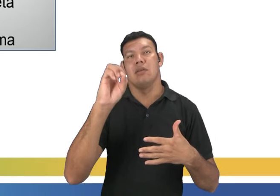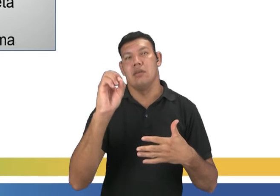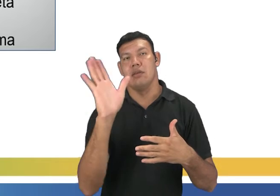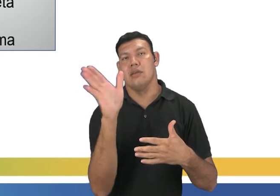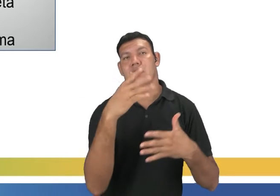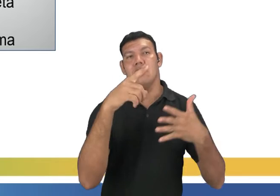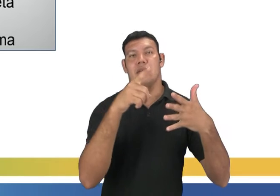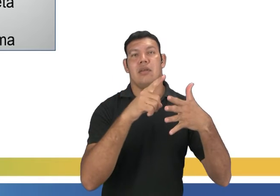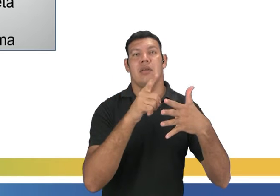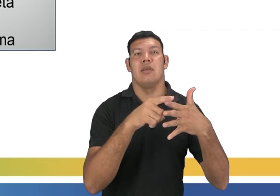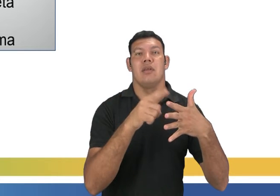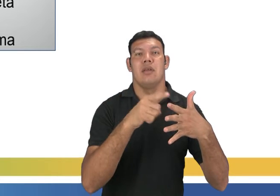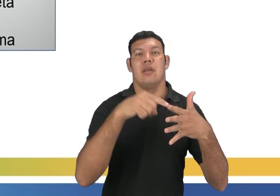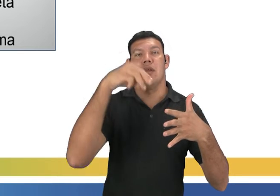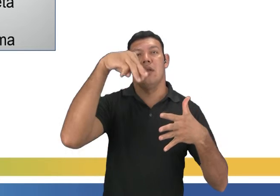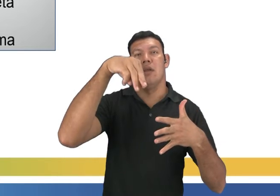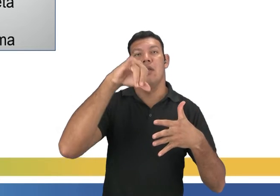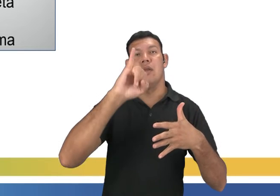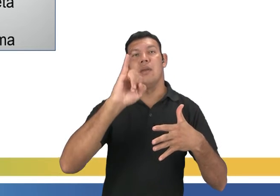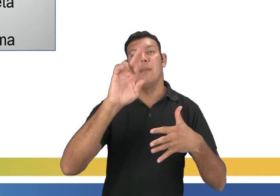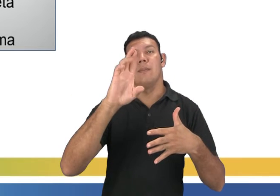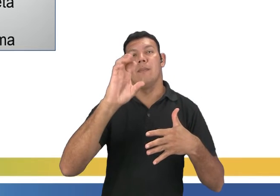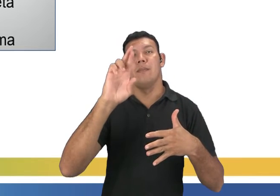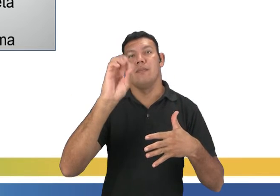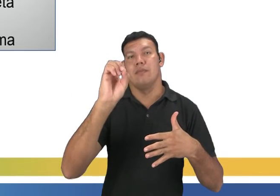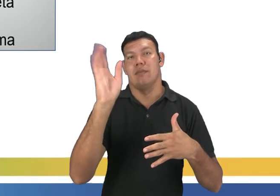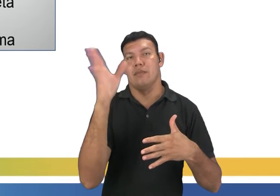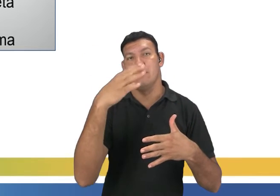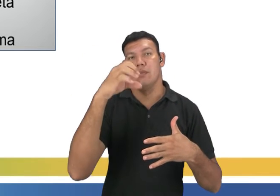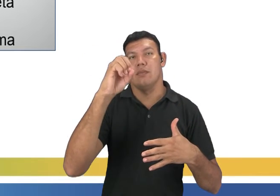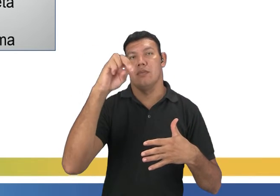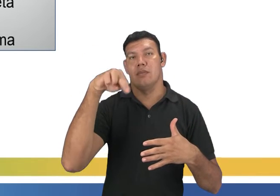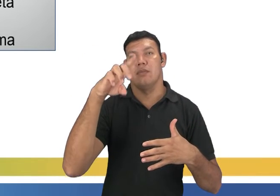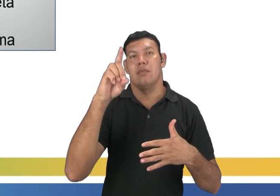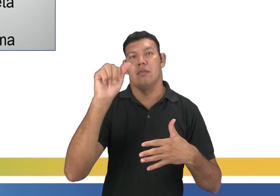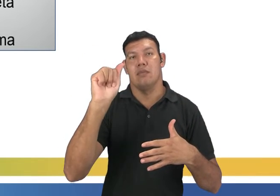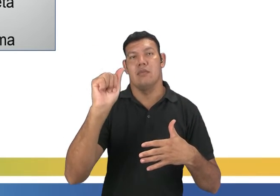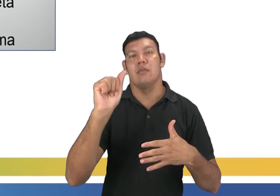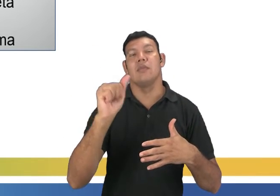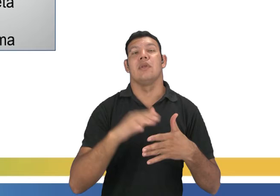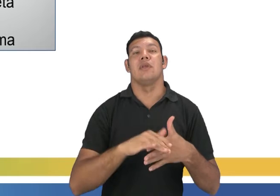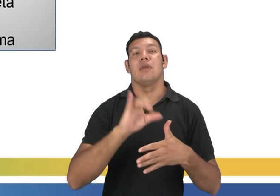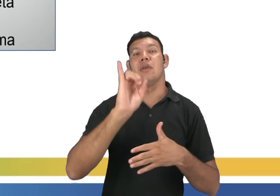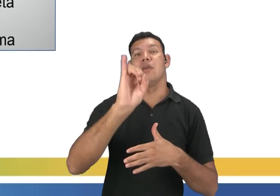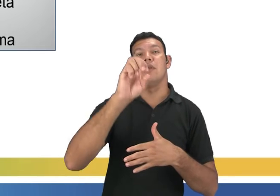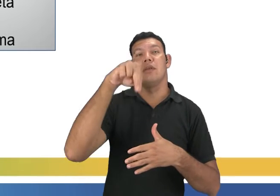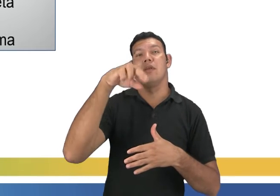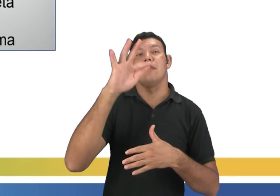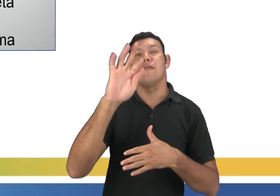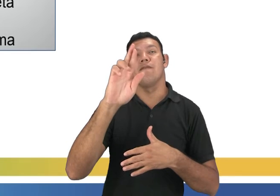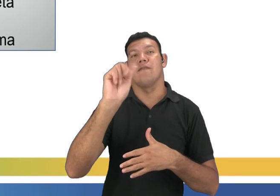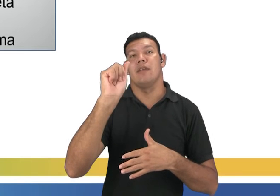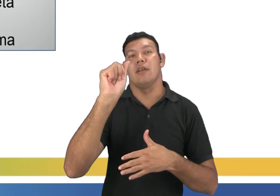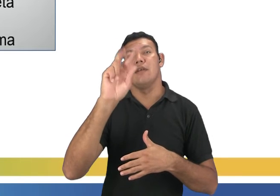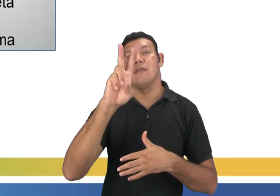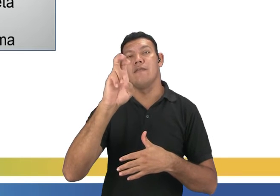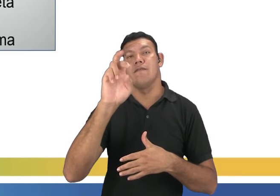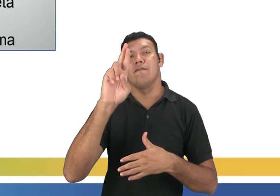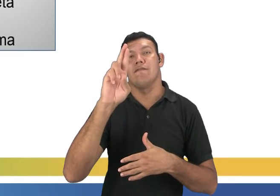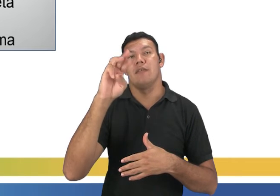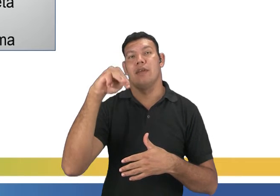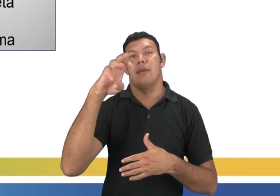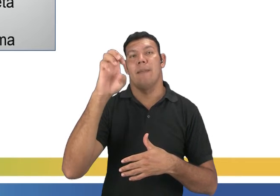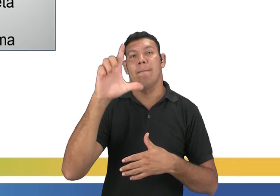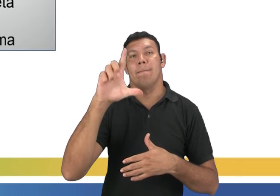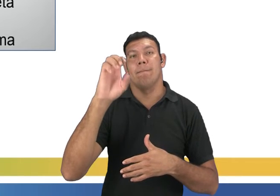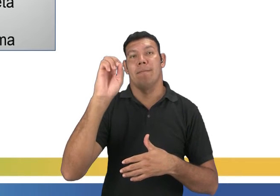visível, ultravioleta, raio-x e raio gama. Tem mais? Tem. Tem vários tipos de ondas aí. Só